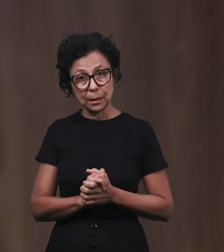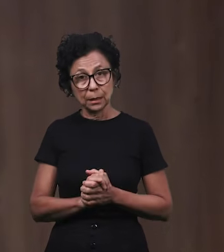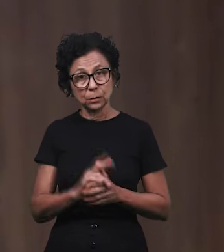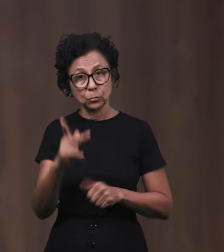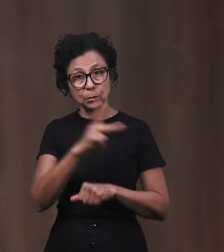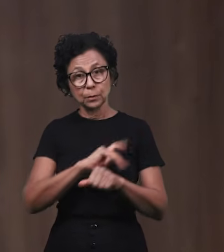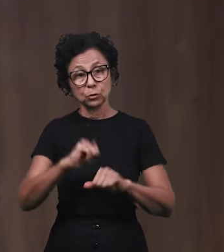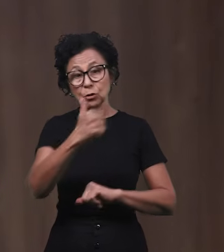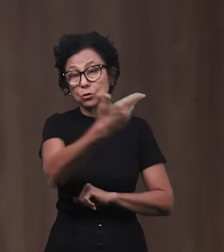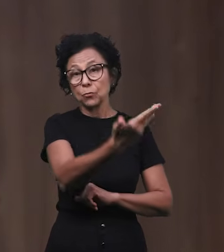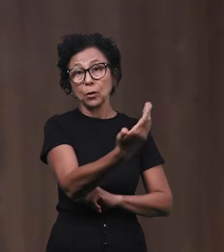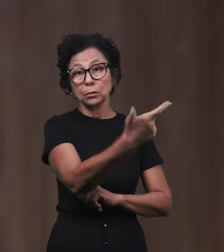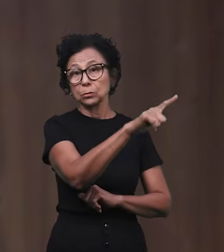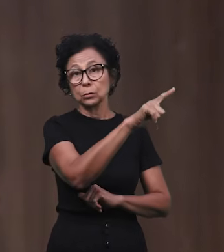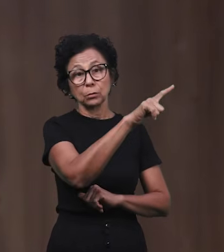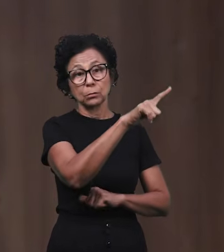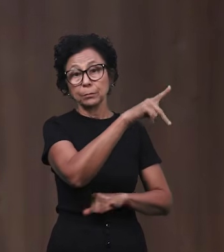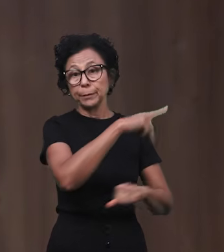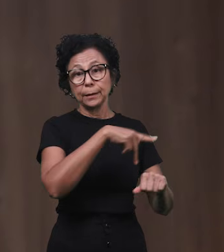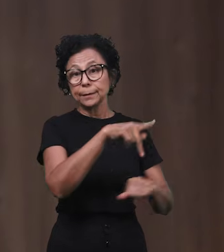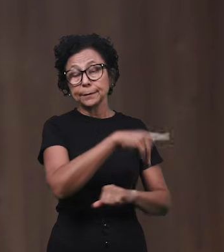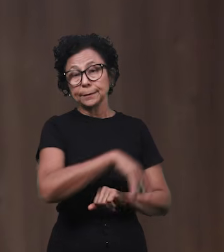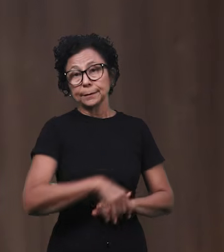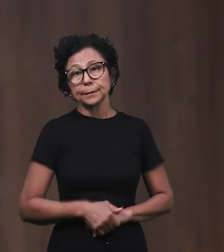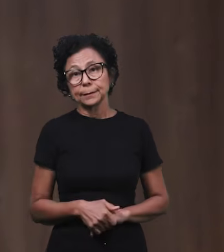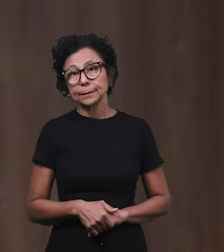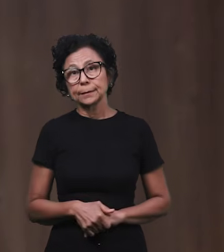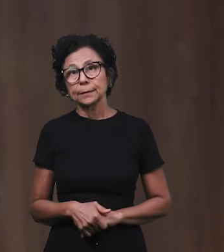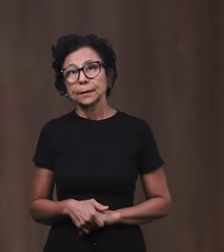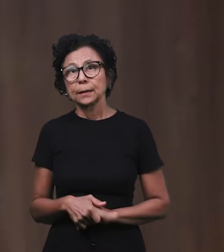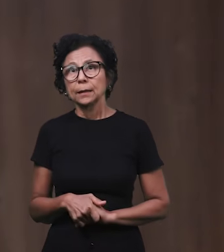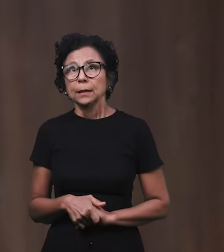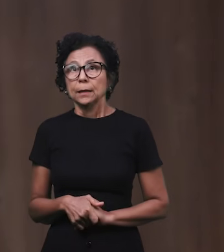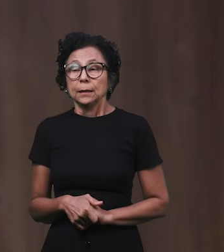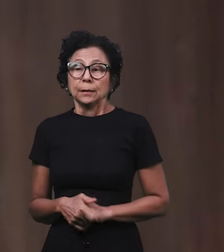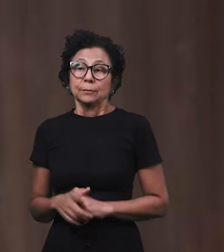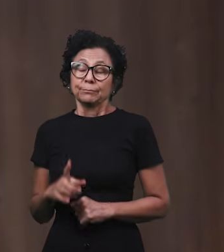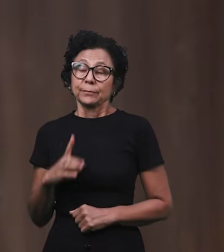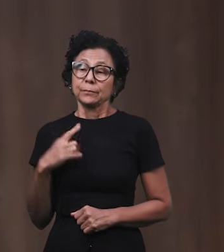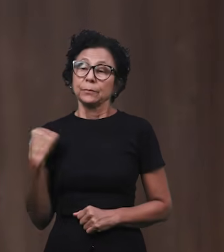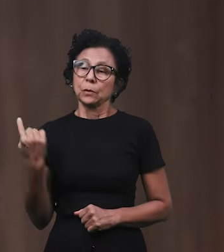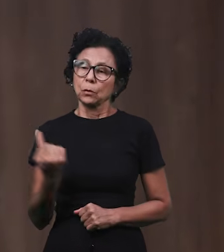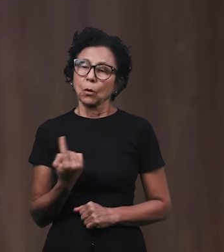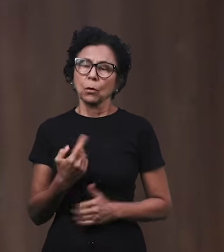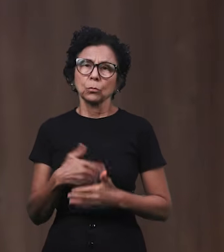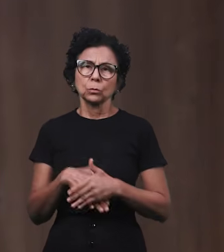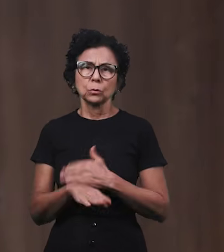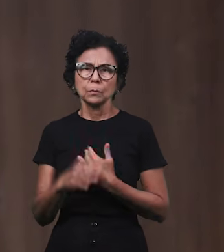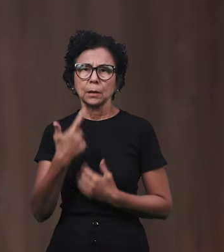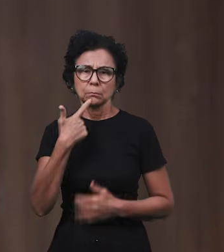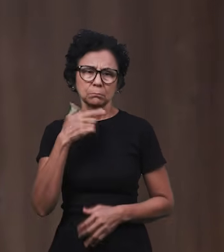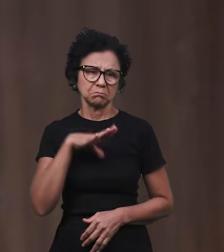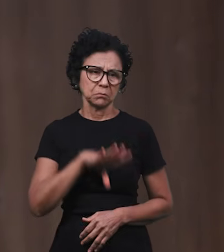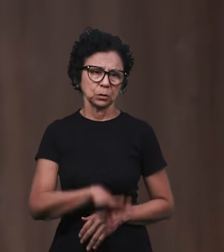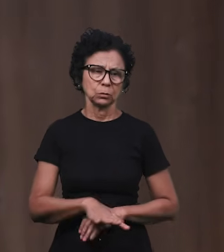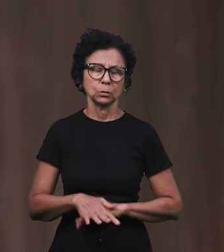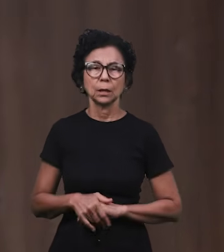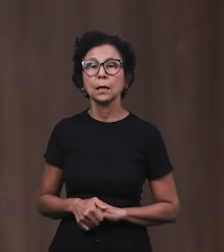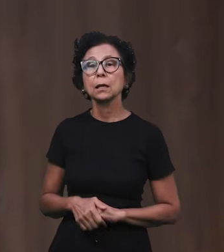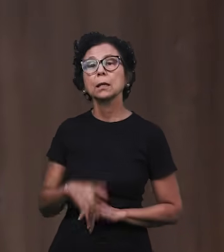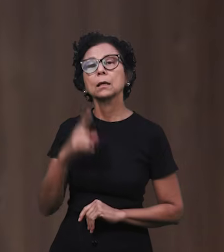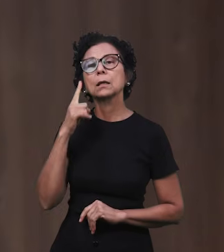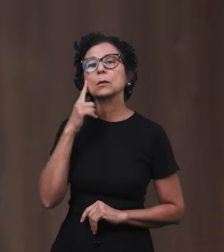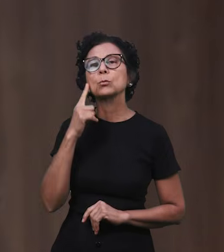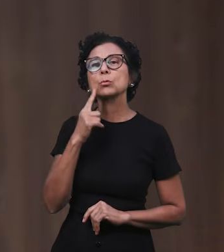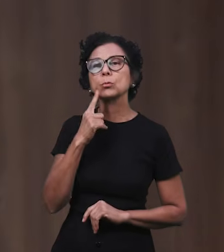ouvindo, vem estar nesse meio linguístico, a gente está acostumado. Agora, ele é só o que ele vê. O que